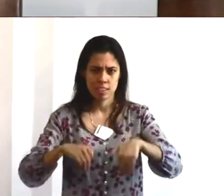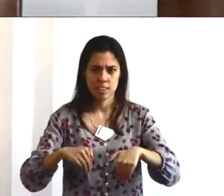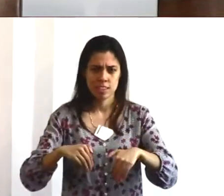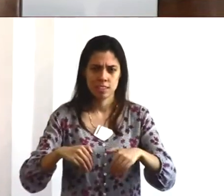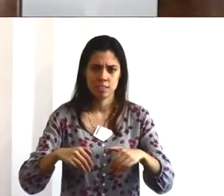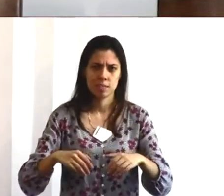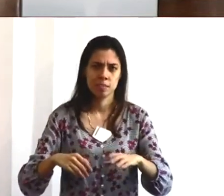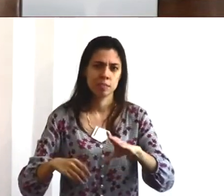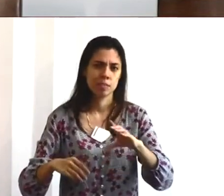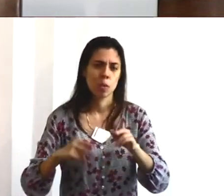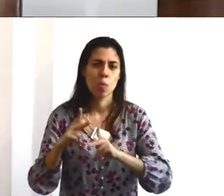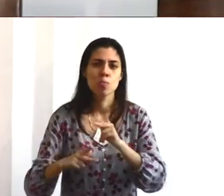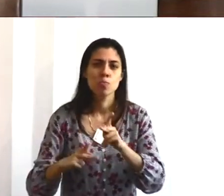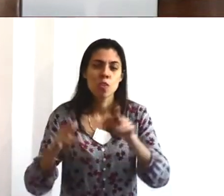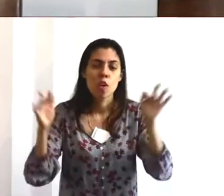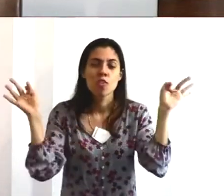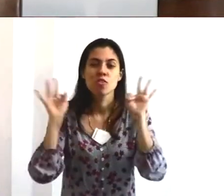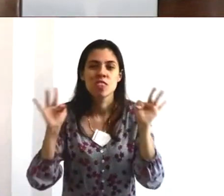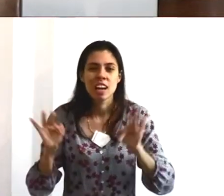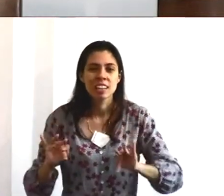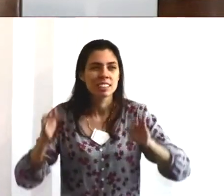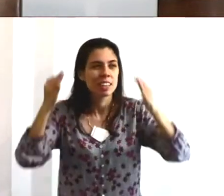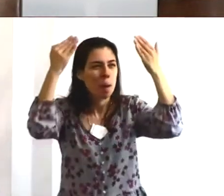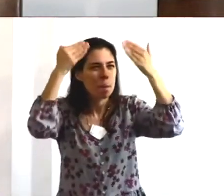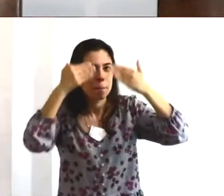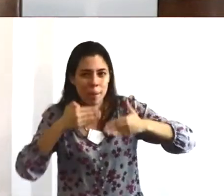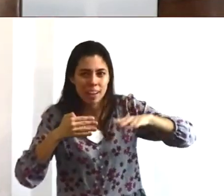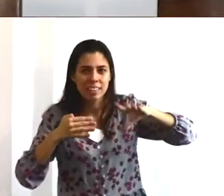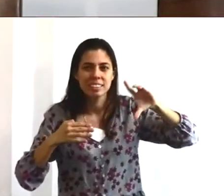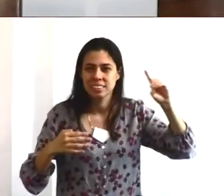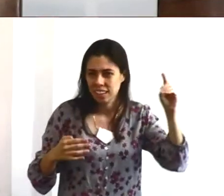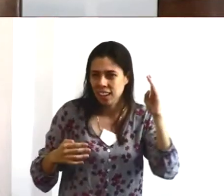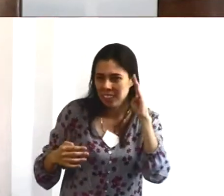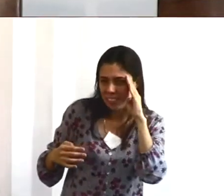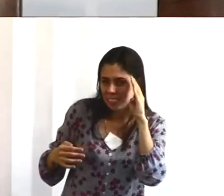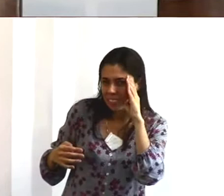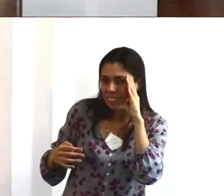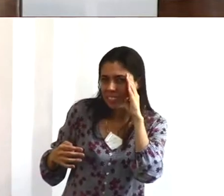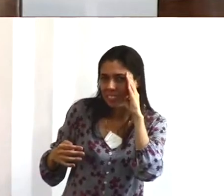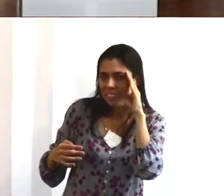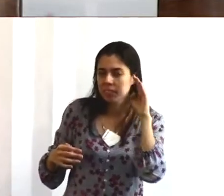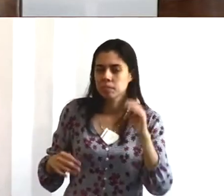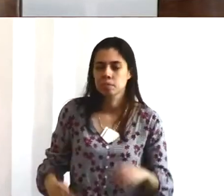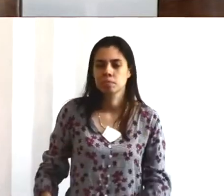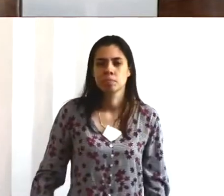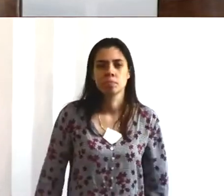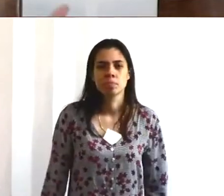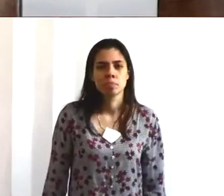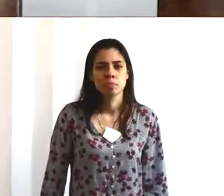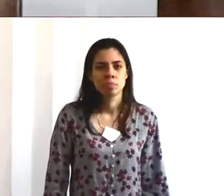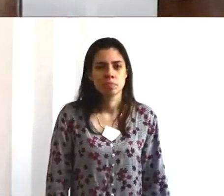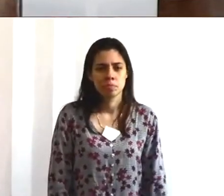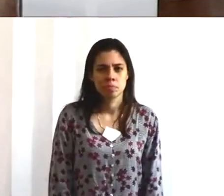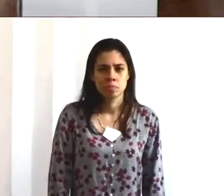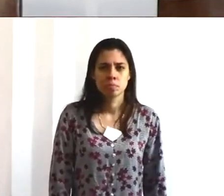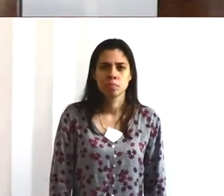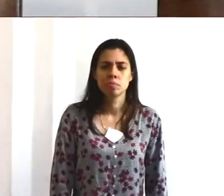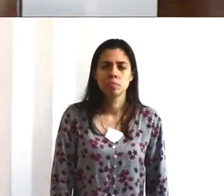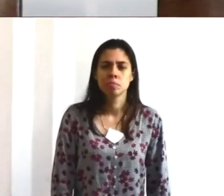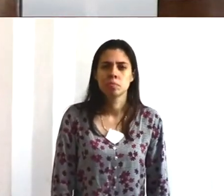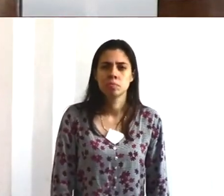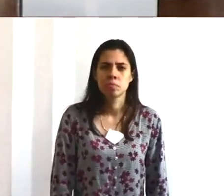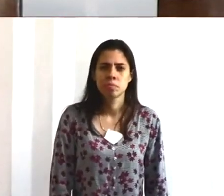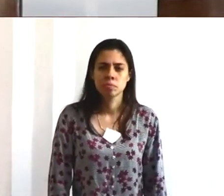nada. O povo está alegre, o povo está feliz, o povo está se deliciando dos mananciais que existem ali em